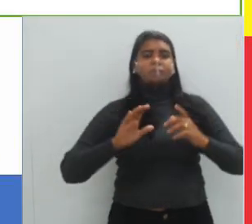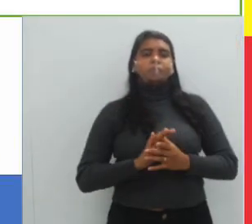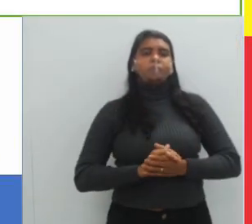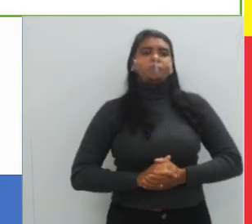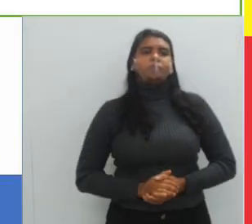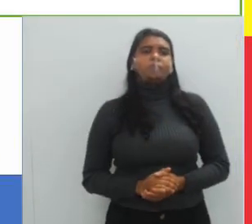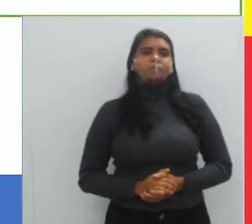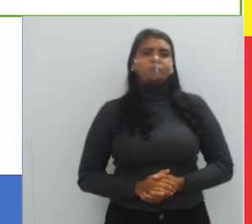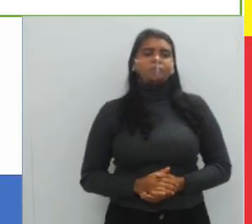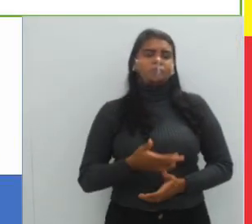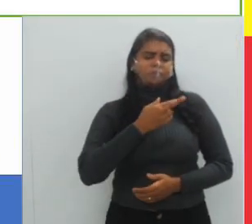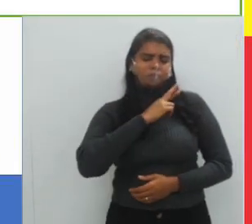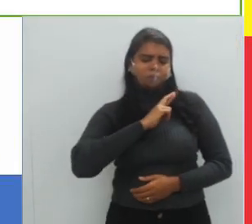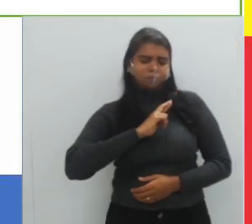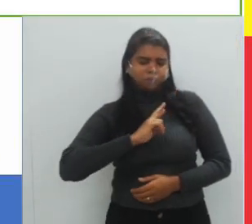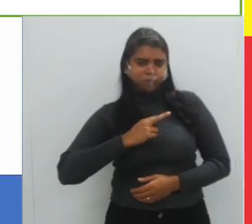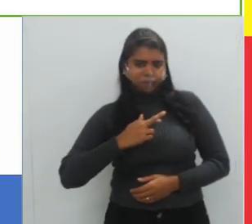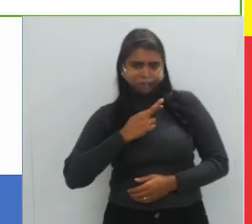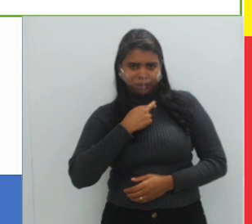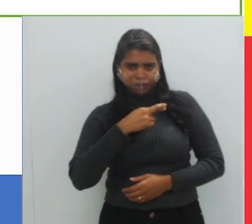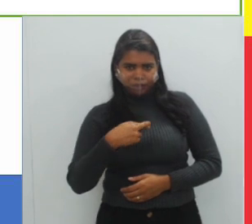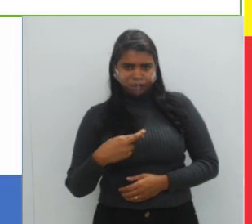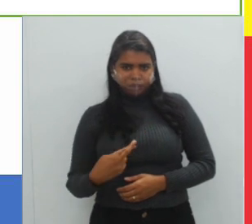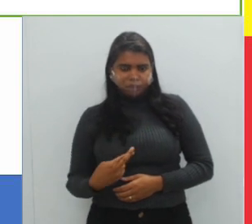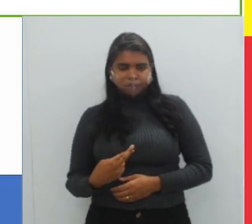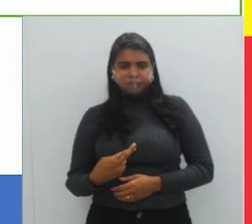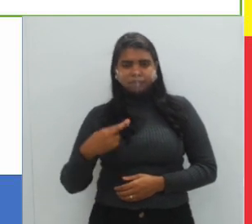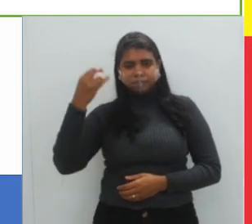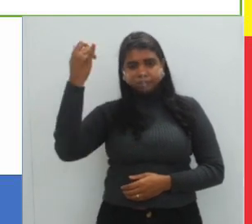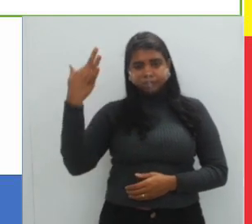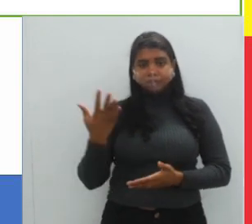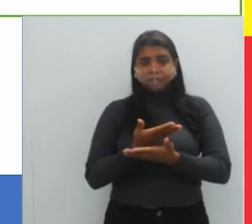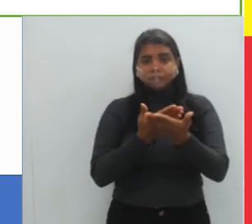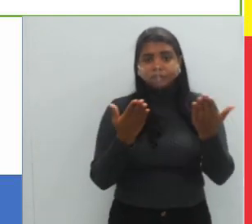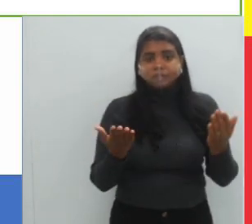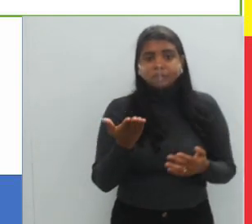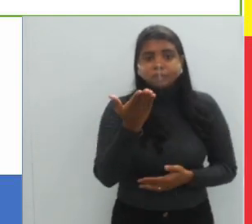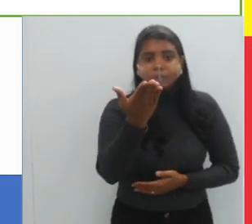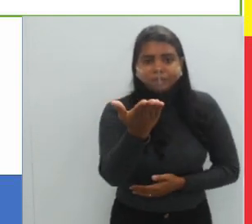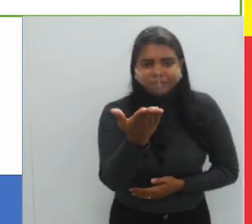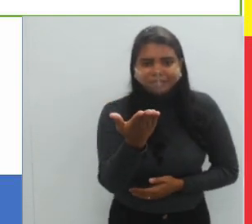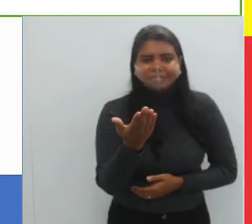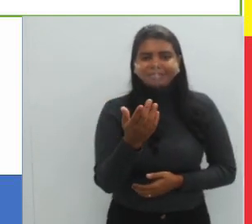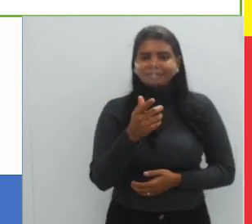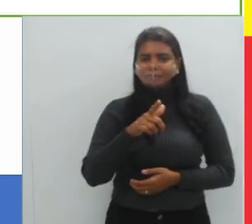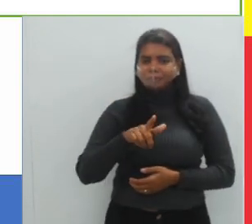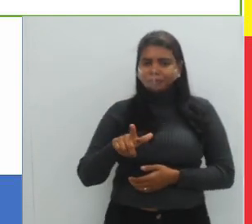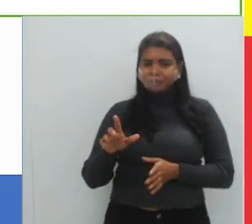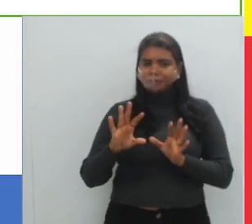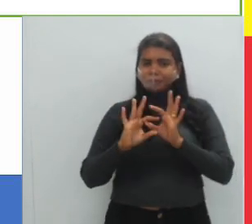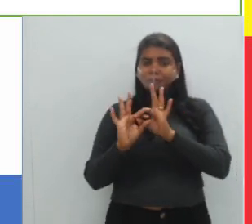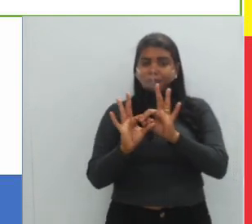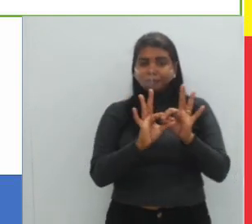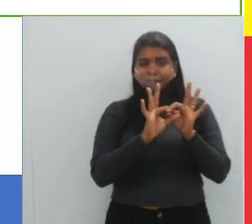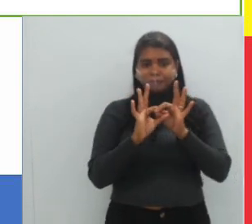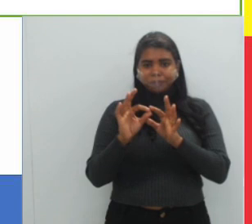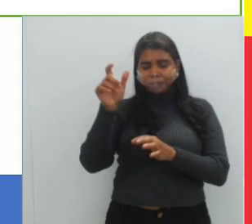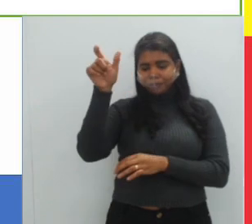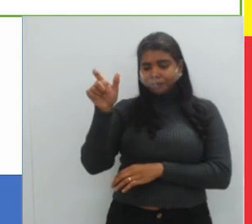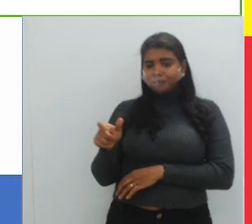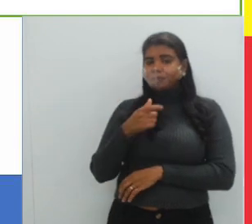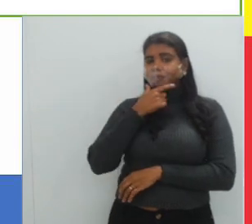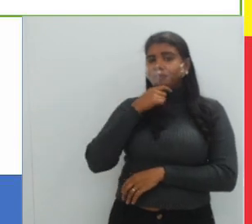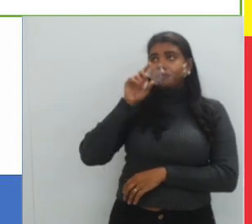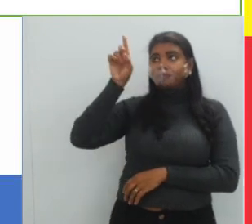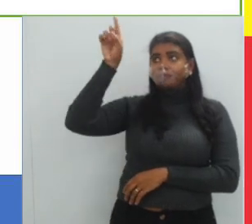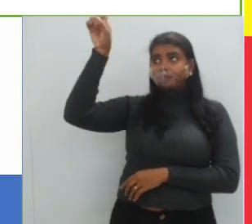vários símbolos religiosos, aquela questão que eu já falei a vocês, mais uma vez, essa união do